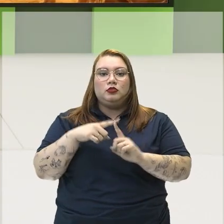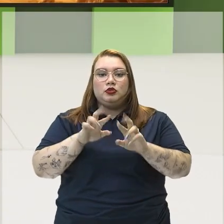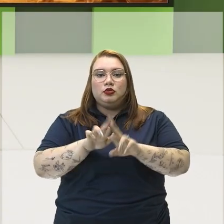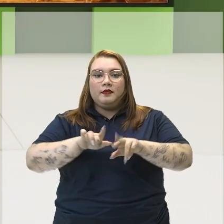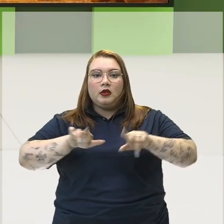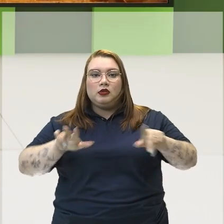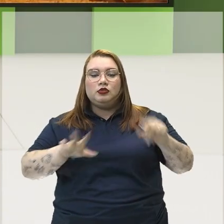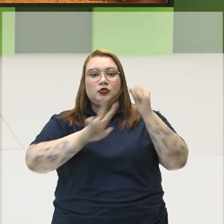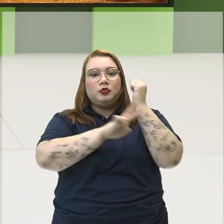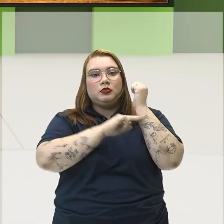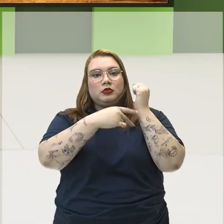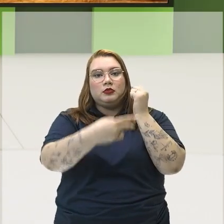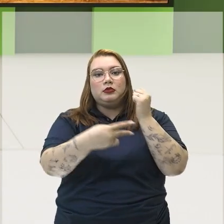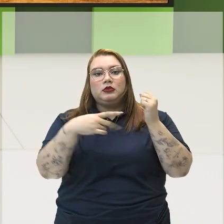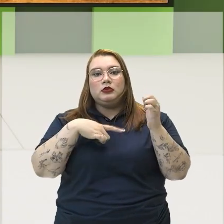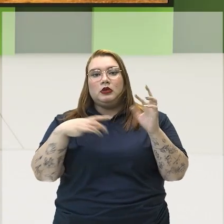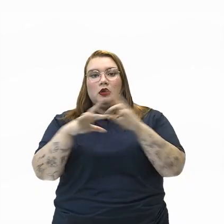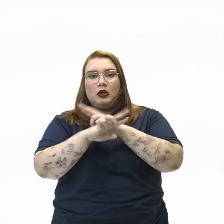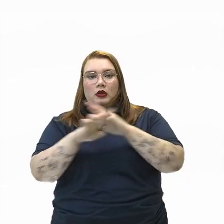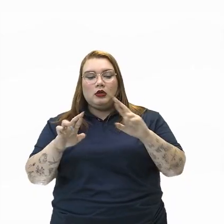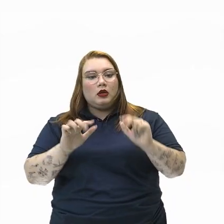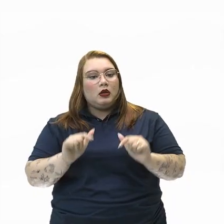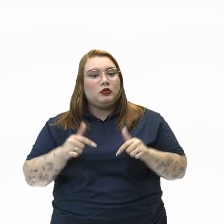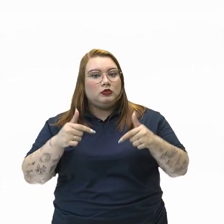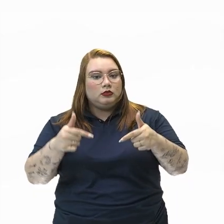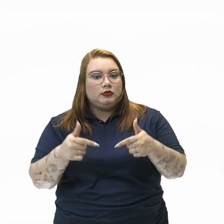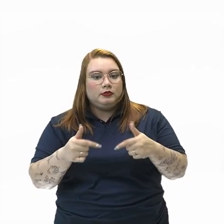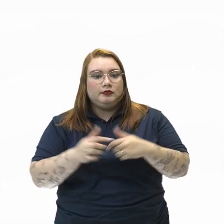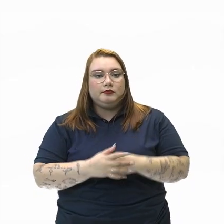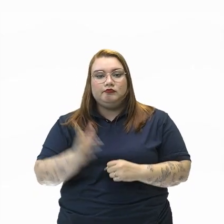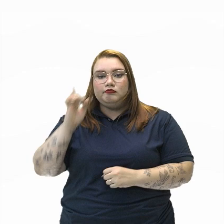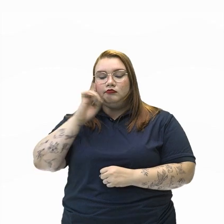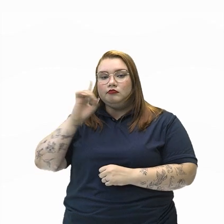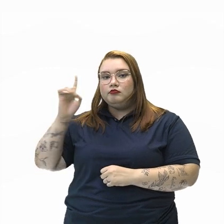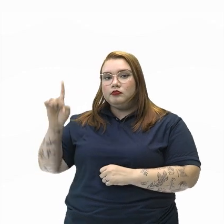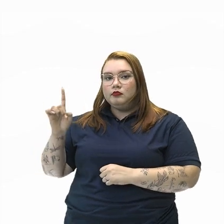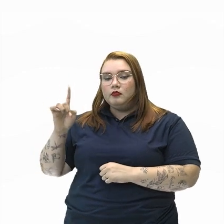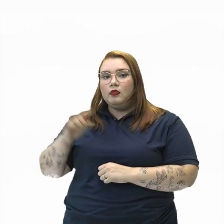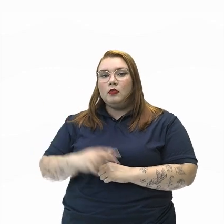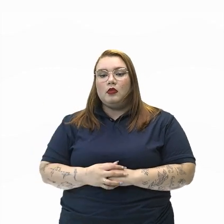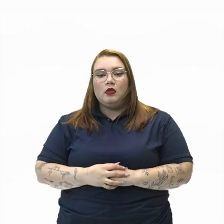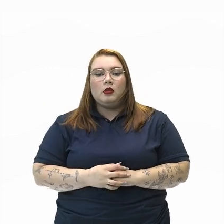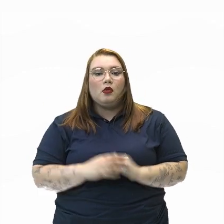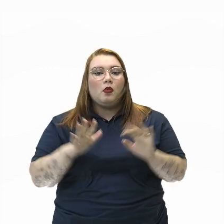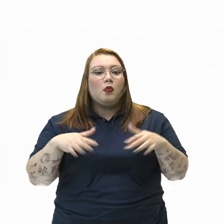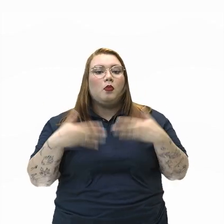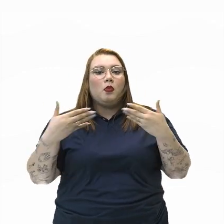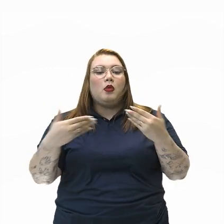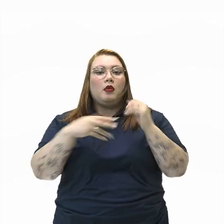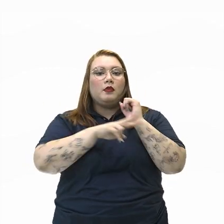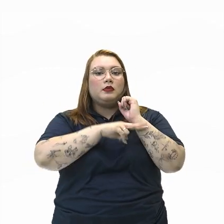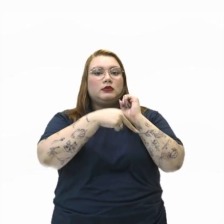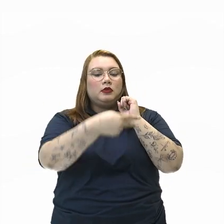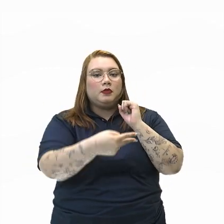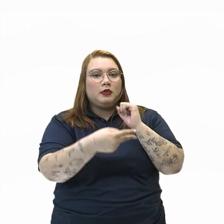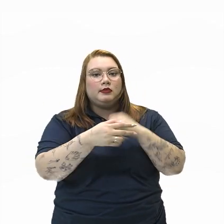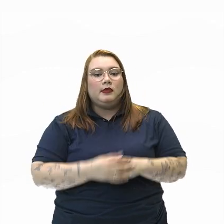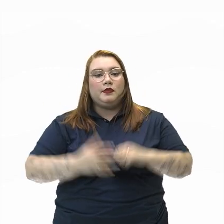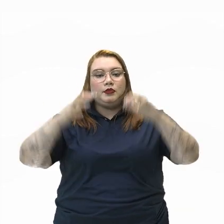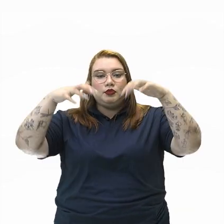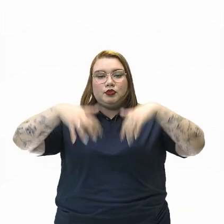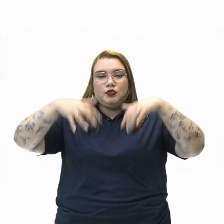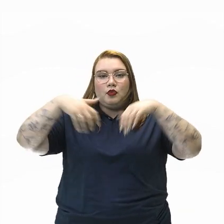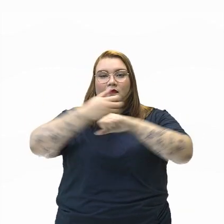estão relacionadas a essas ações. Olha só, como consequências a gente observa a